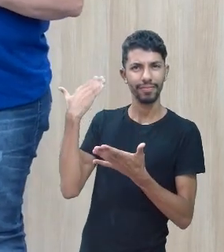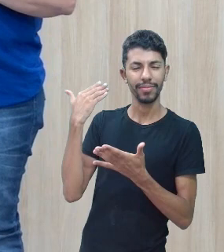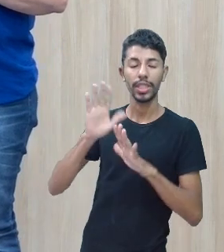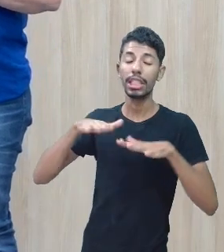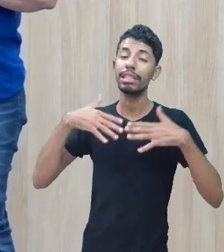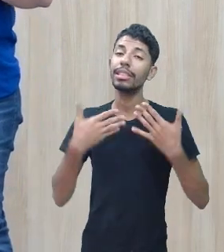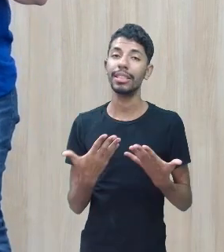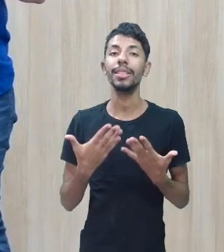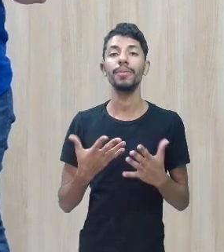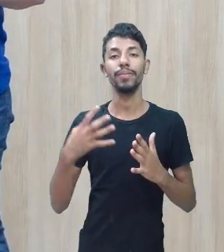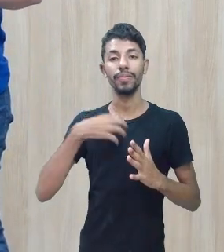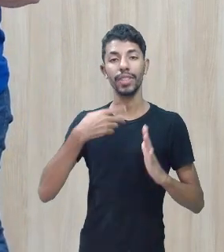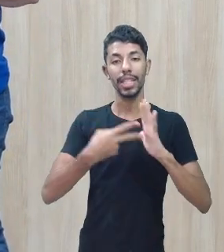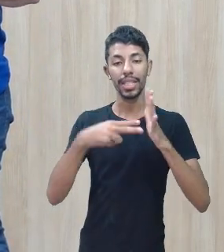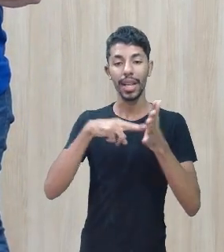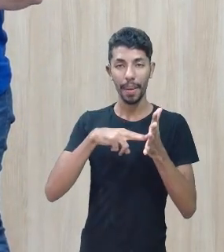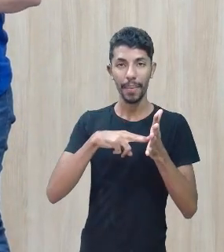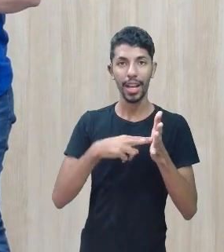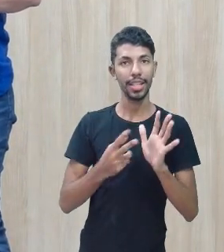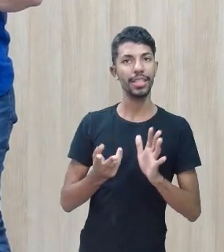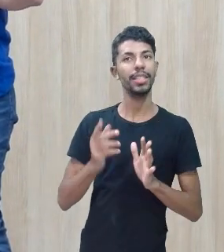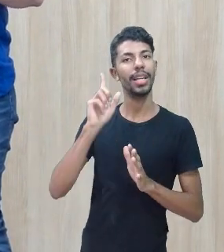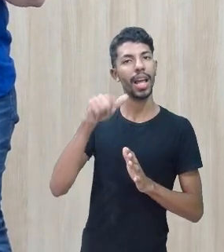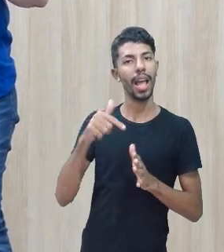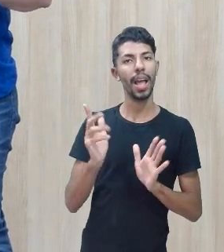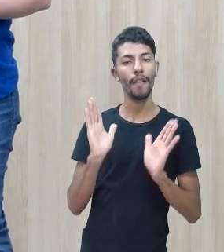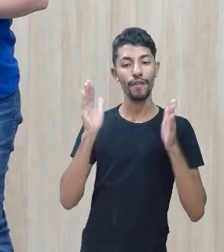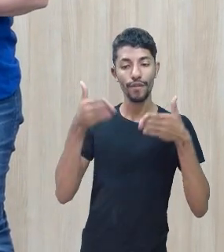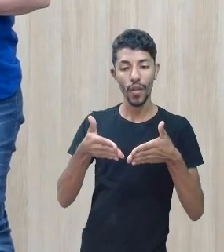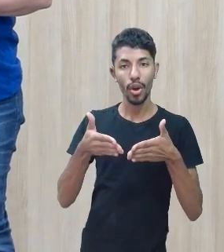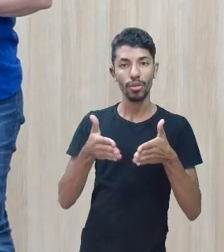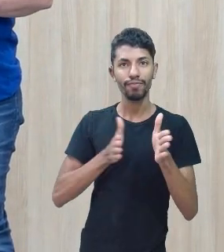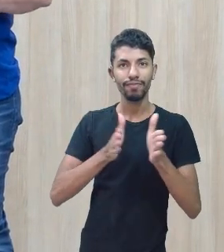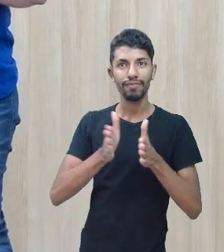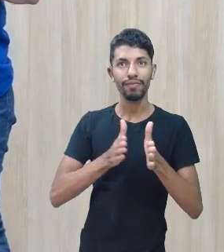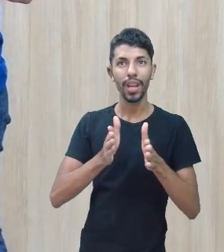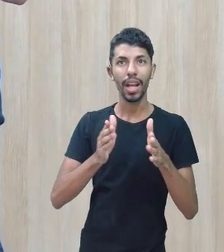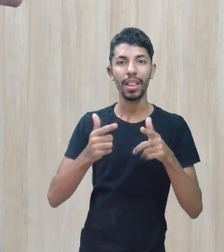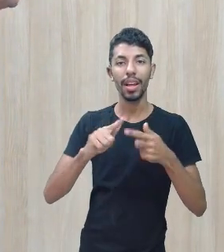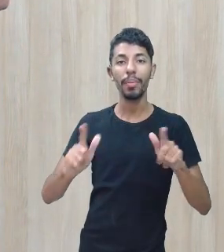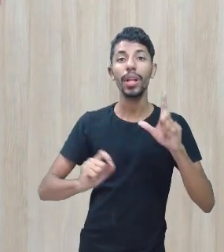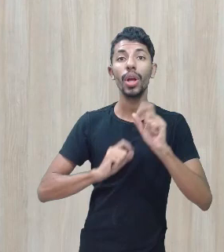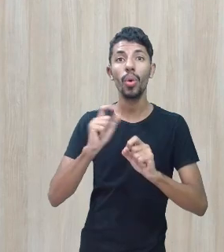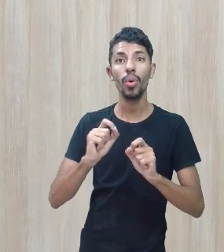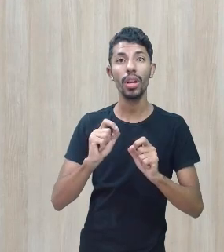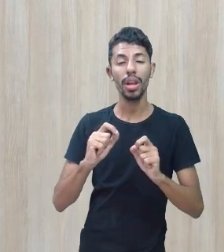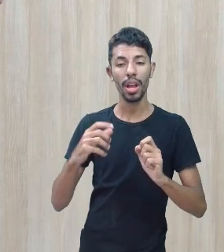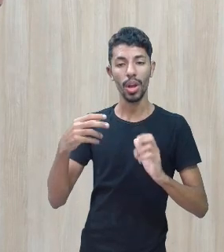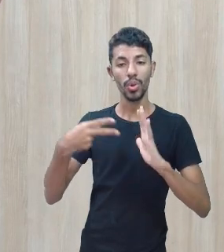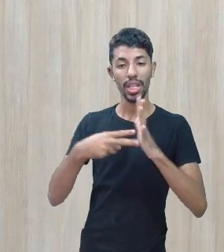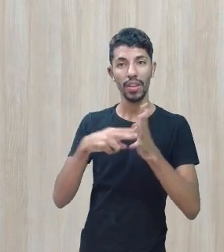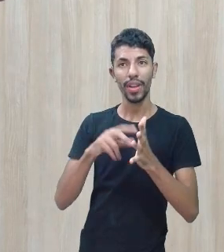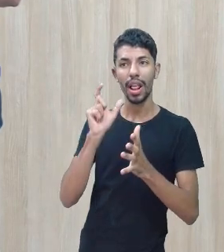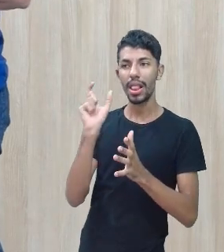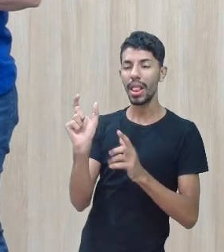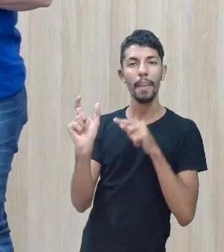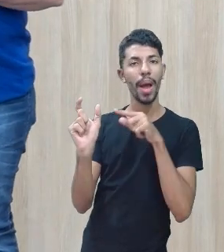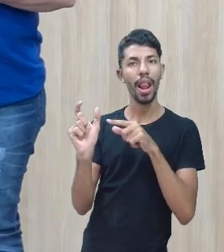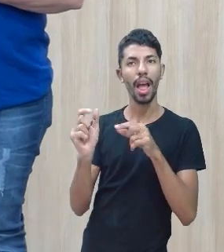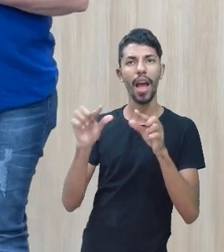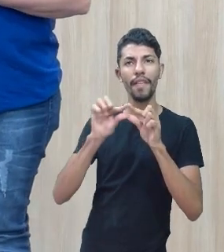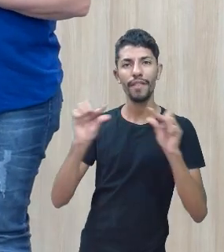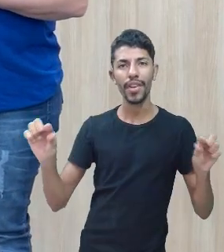semântica, ela cuida dessa parte do sentido das palavras, dos enunciados, nas frases e